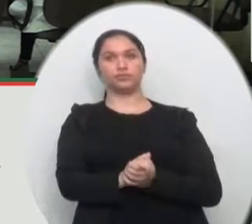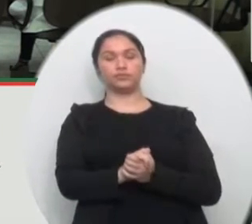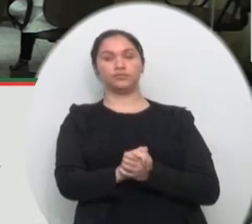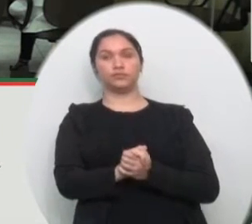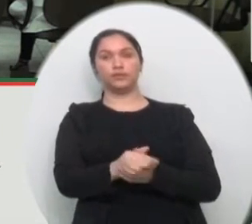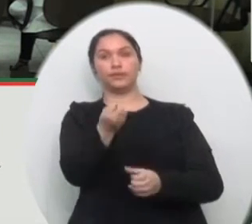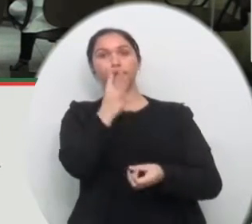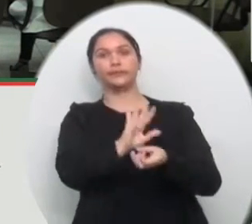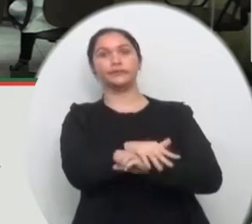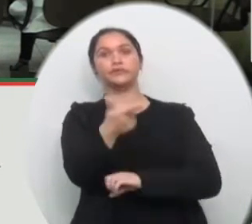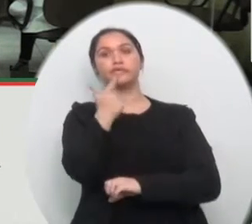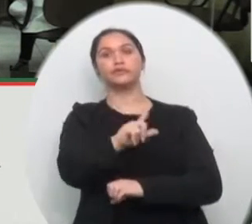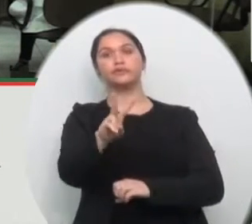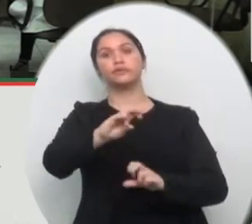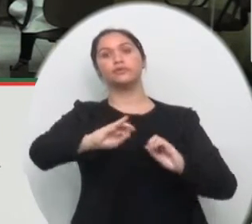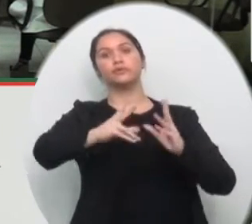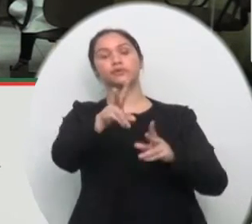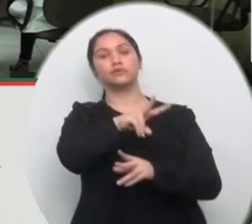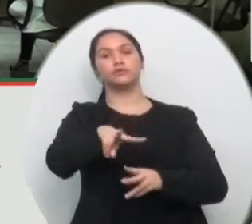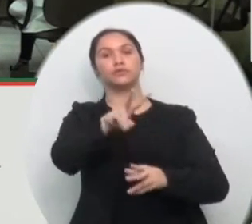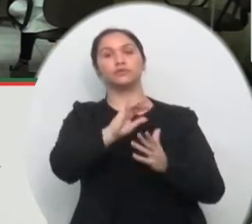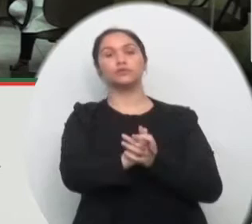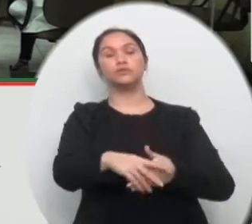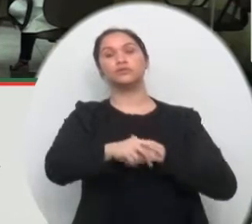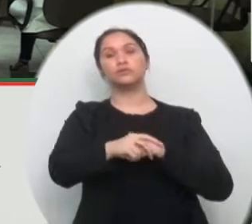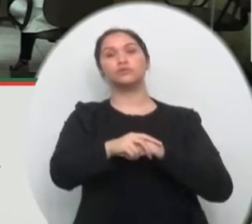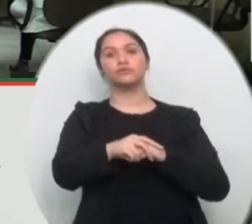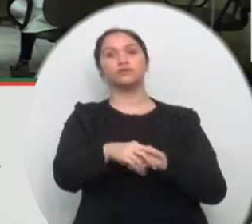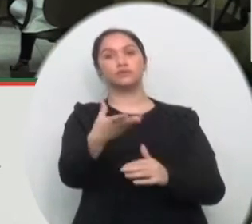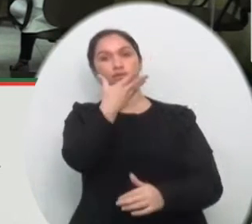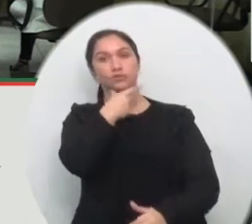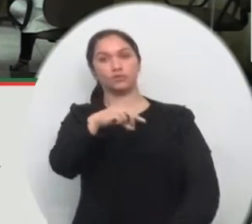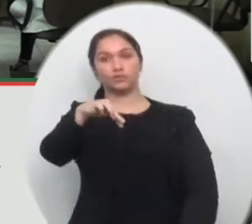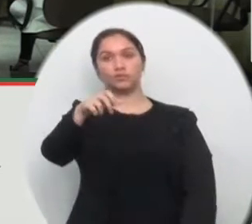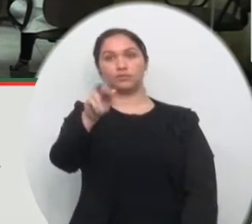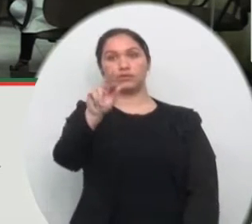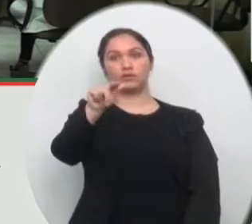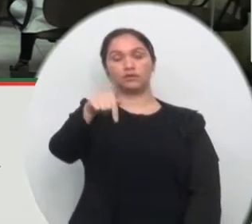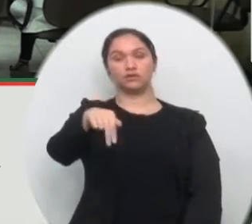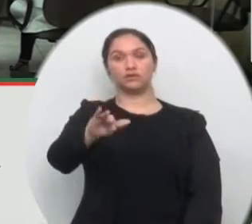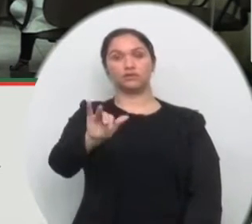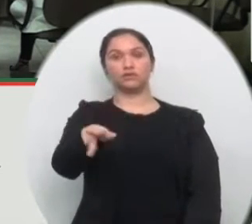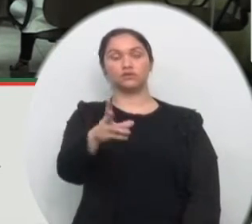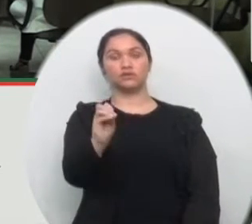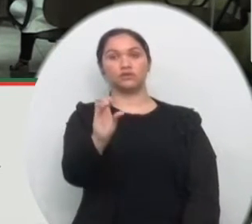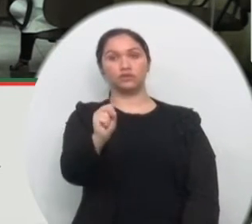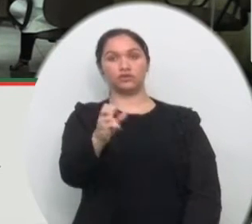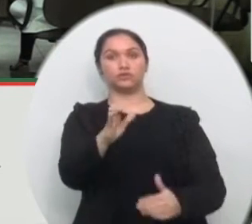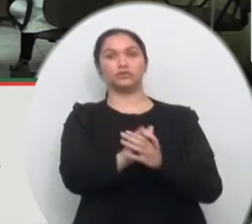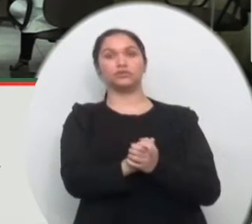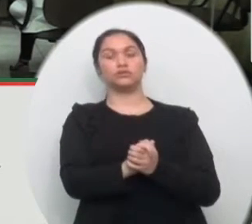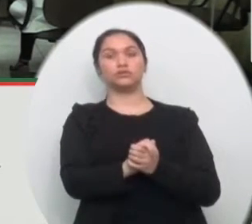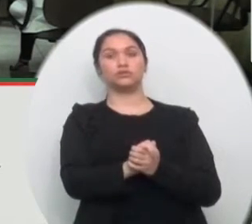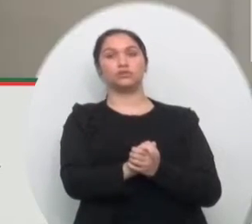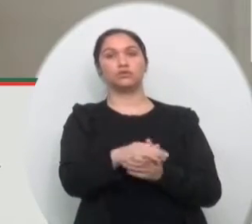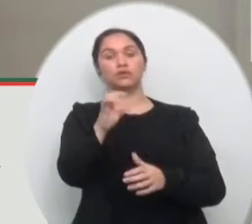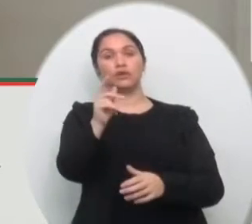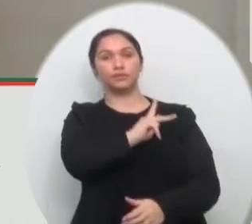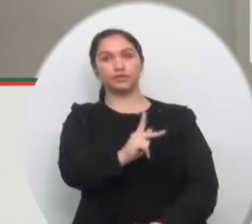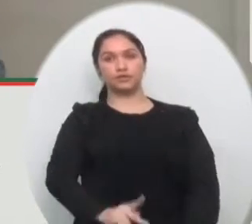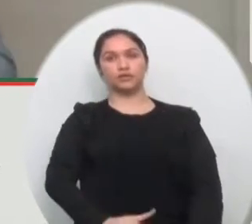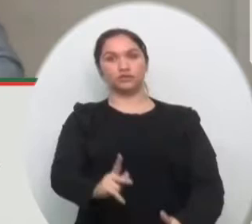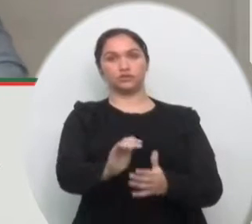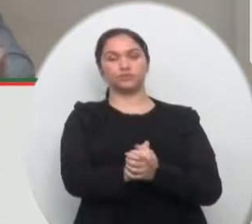Boa noite mais uma vez a todos. Cumprimento ao Marquinhos, em nome do Marquinhos, todos aqueles que estão presentes lá. Senhor presidente,